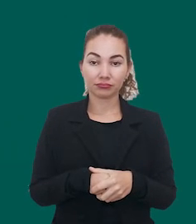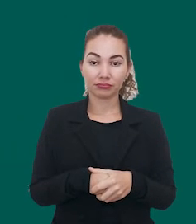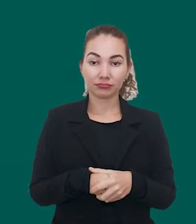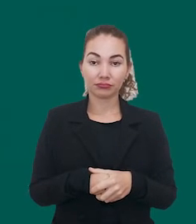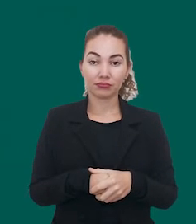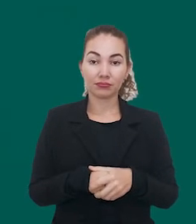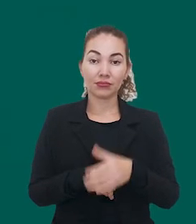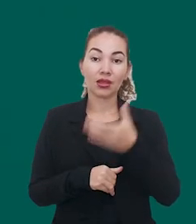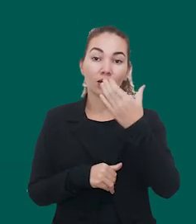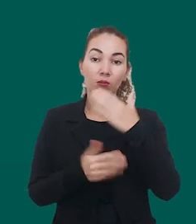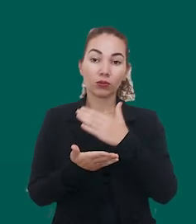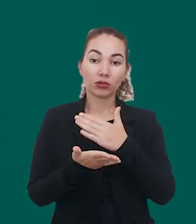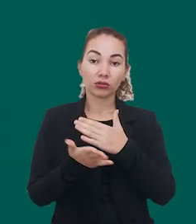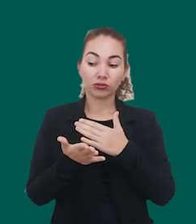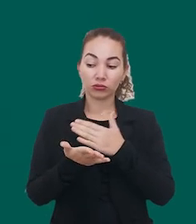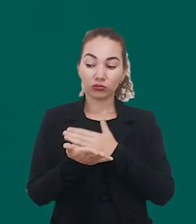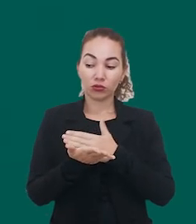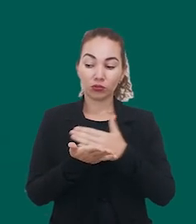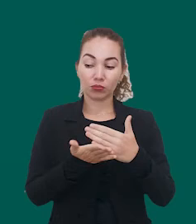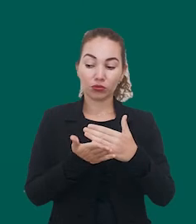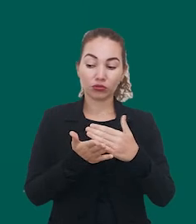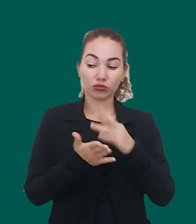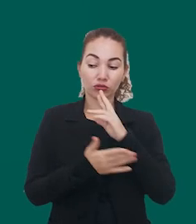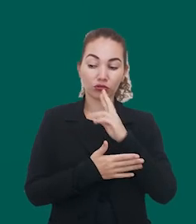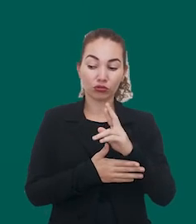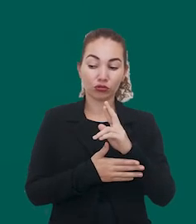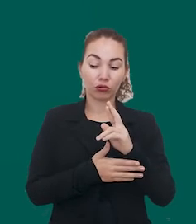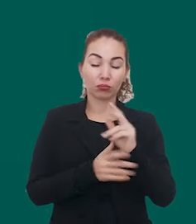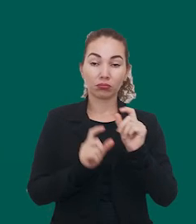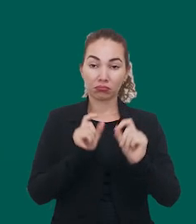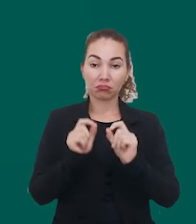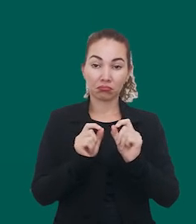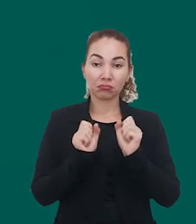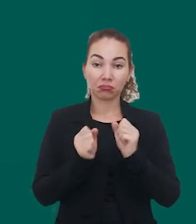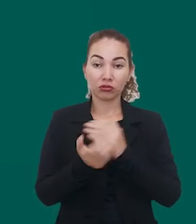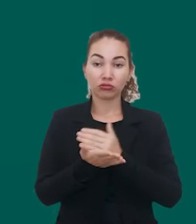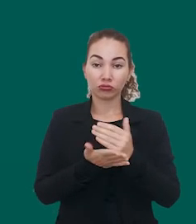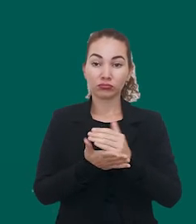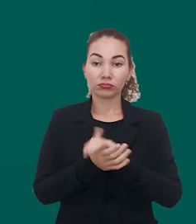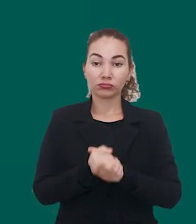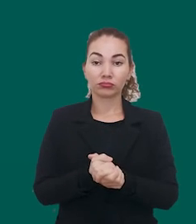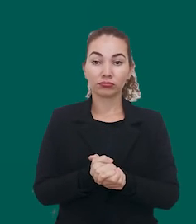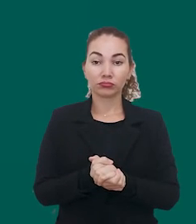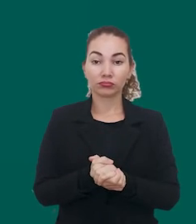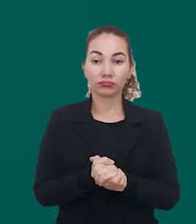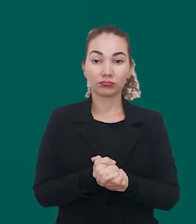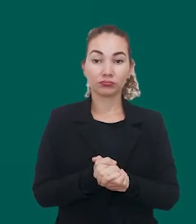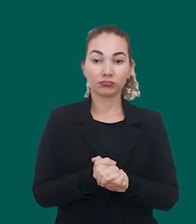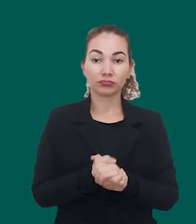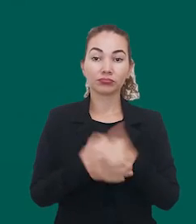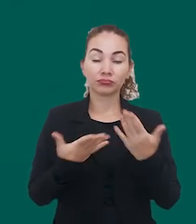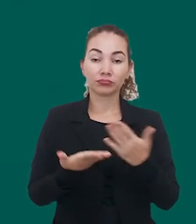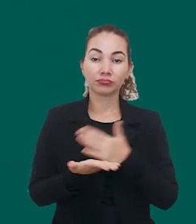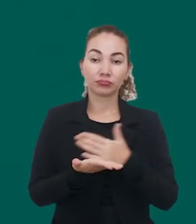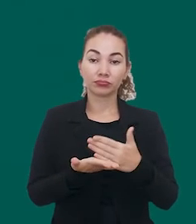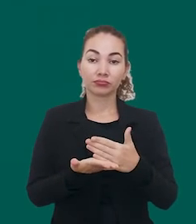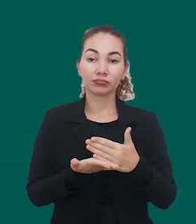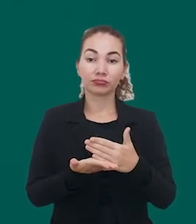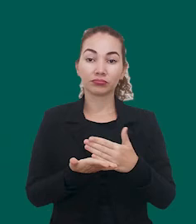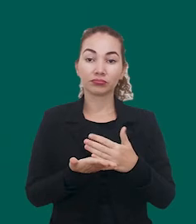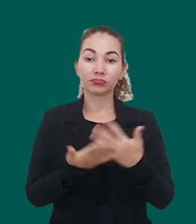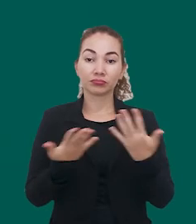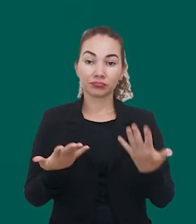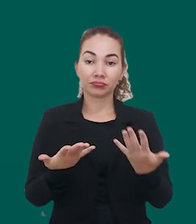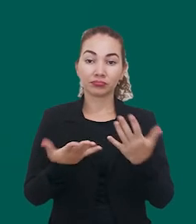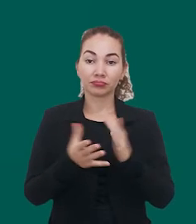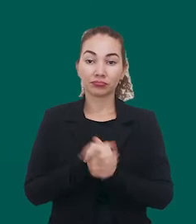Eu acho que eu posso começar respondendo aqui, tudo bem com vocês? Pode. Pronto, então eu vou lá, desde o começo, tá? Eu vou